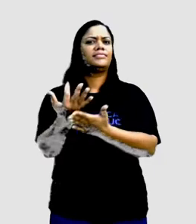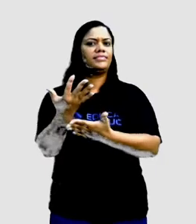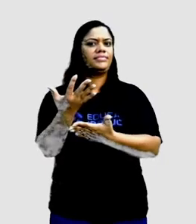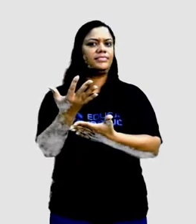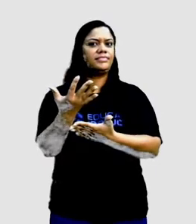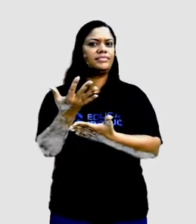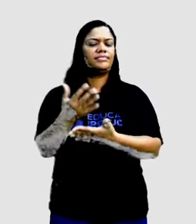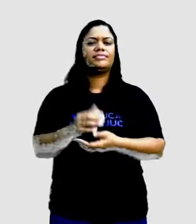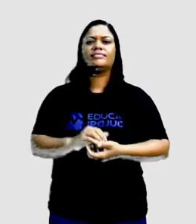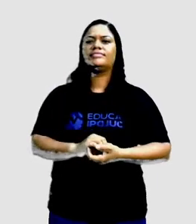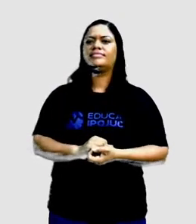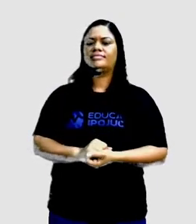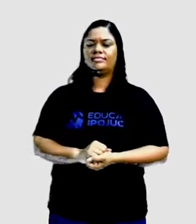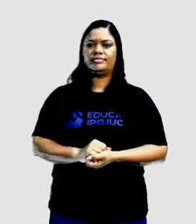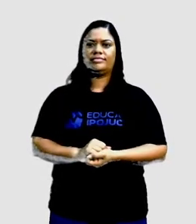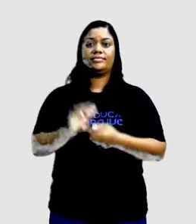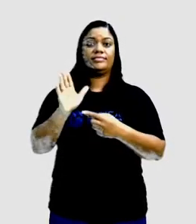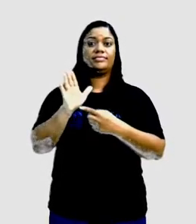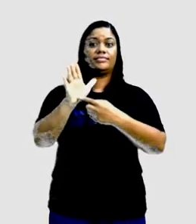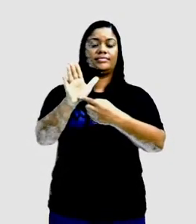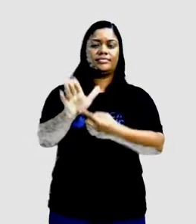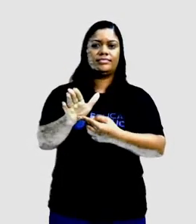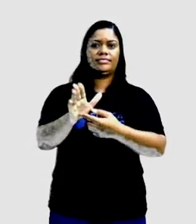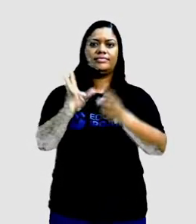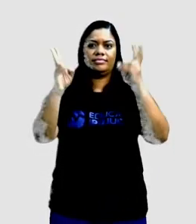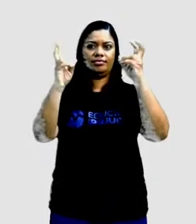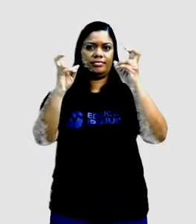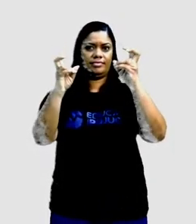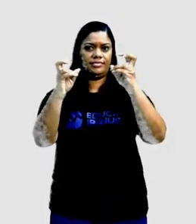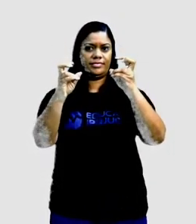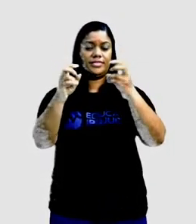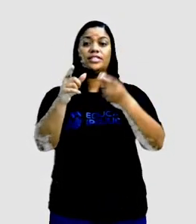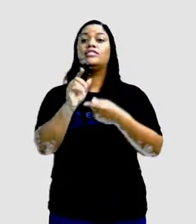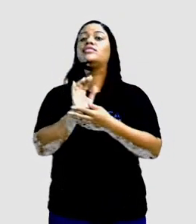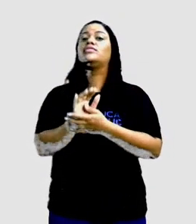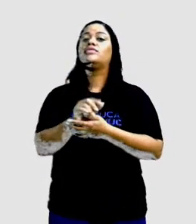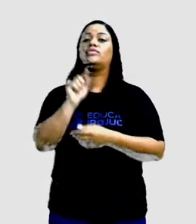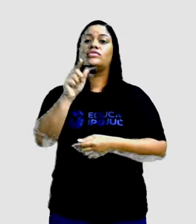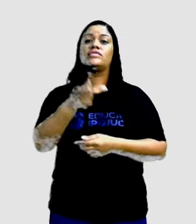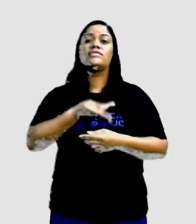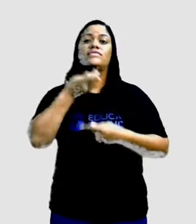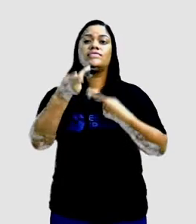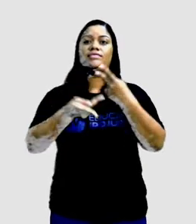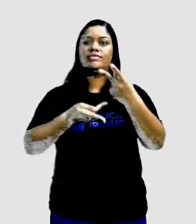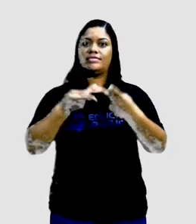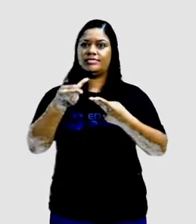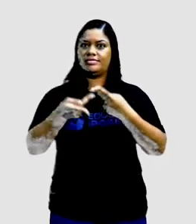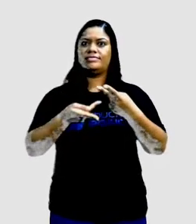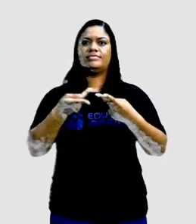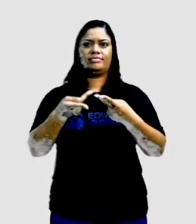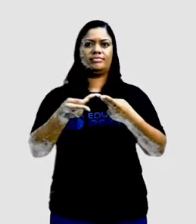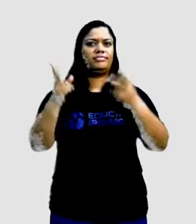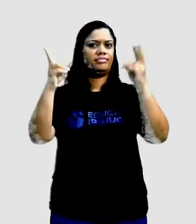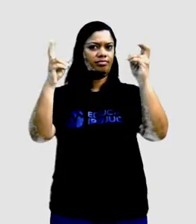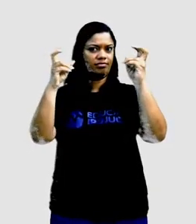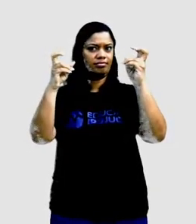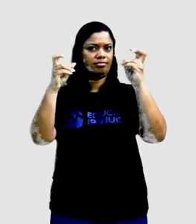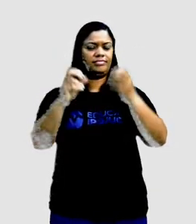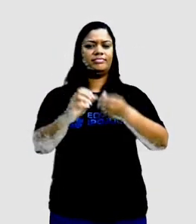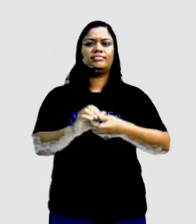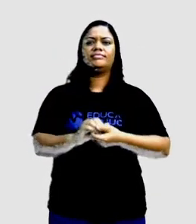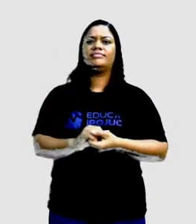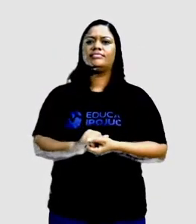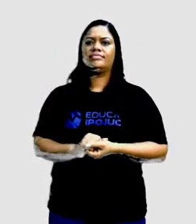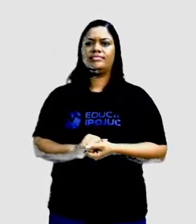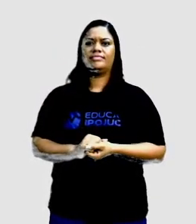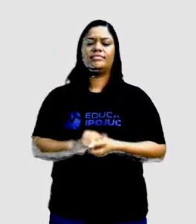Então, exposição a respeito de algum tema, você expor, falar a respeito de algum tema, é justamente, né,